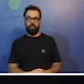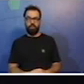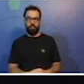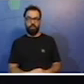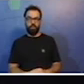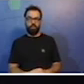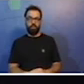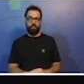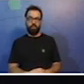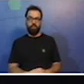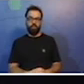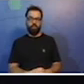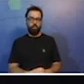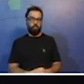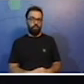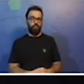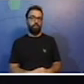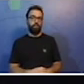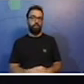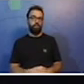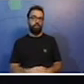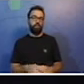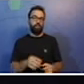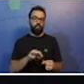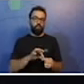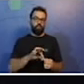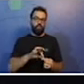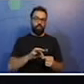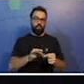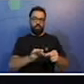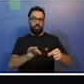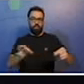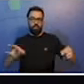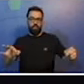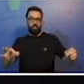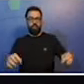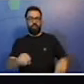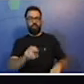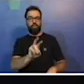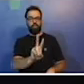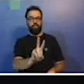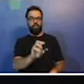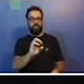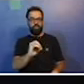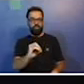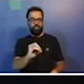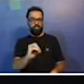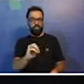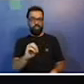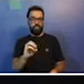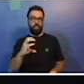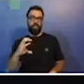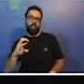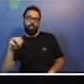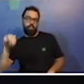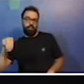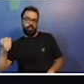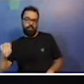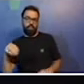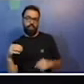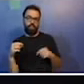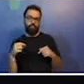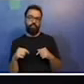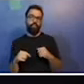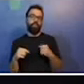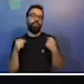A outra oração, 20 centímetros de tecido era suficiente para a gola do vestido.